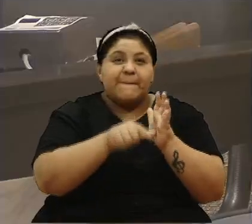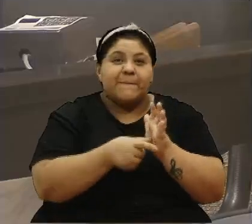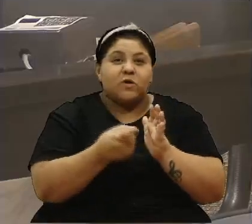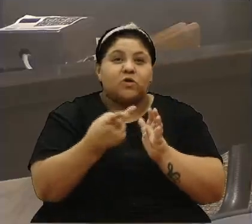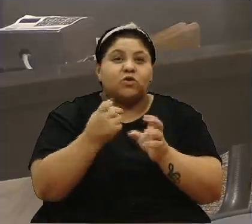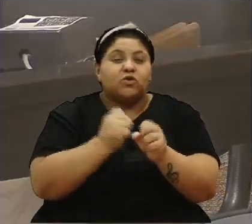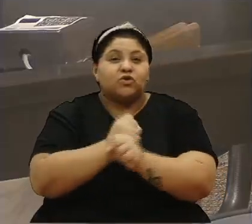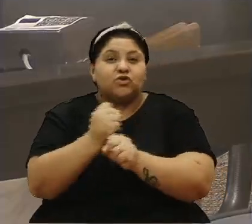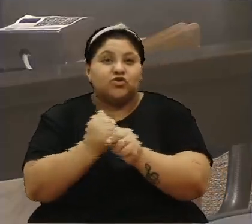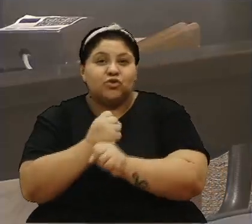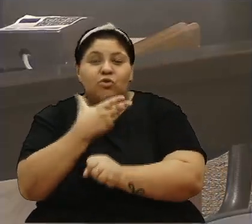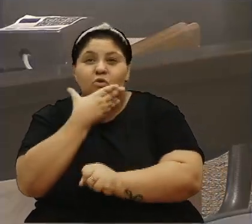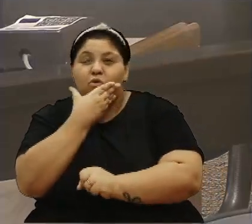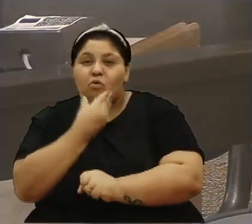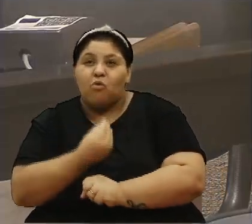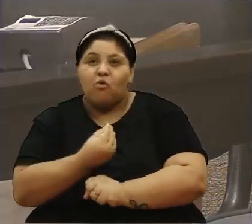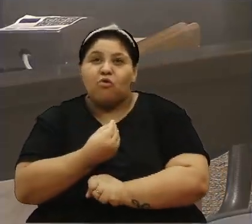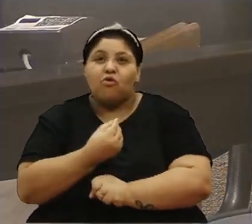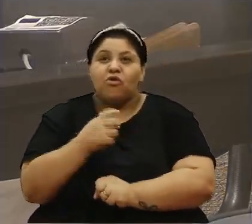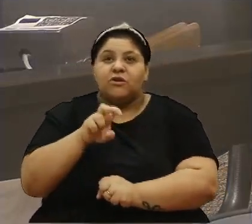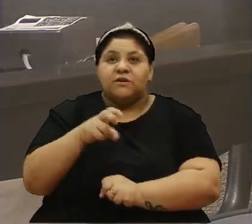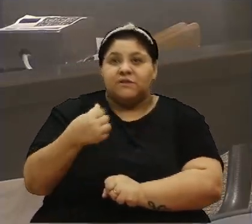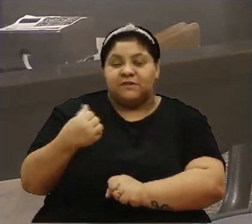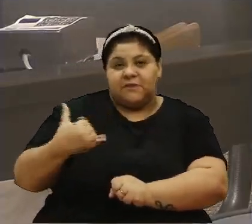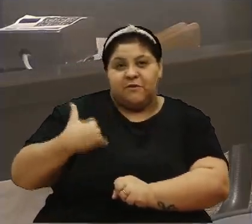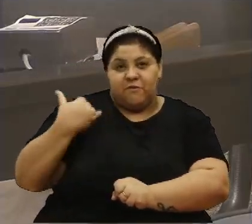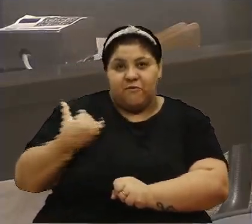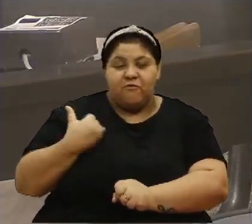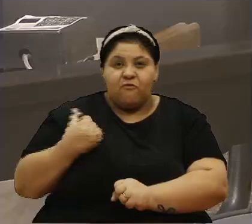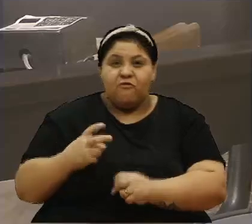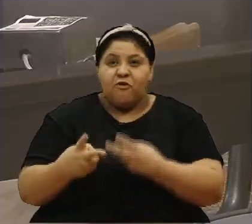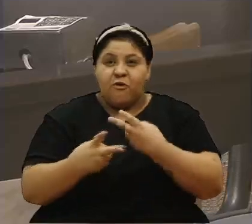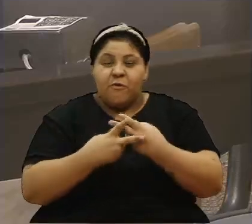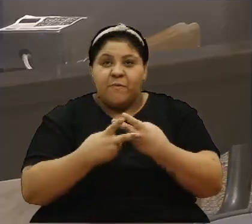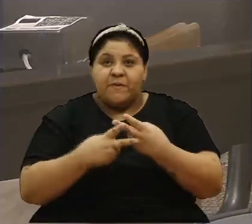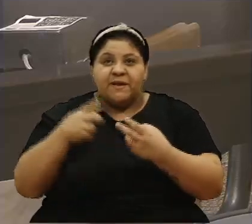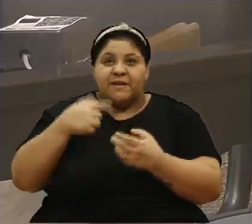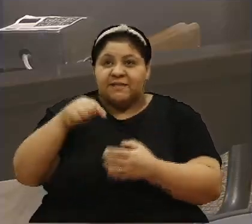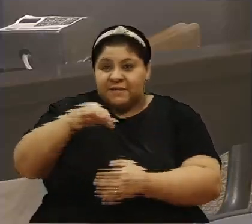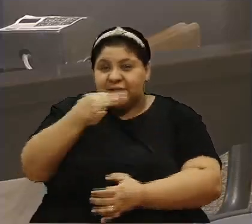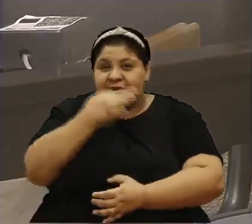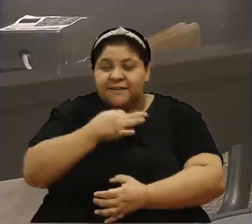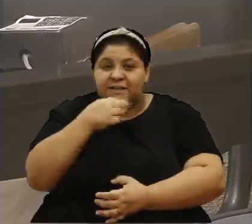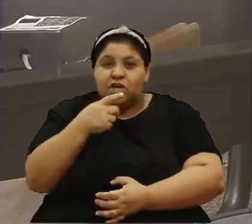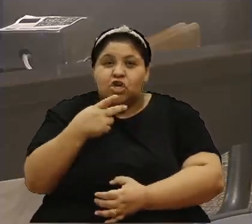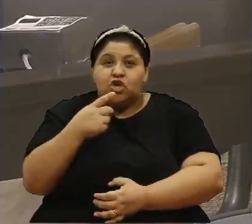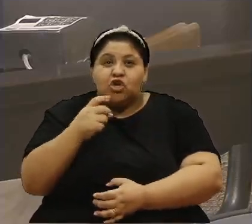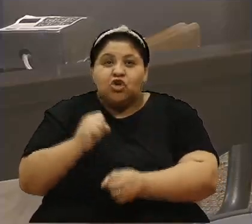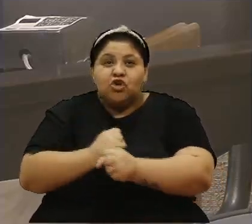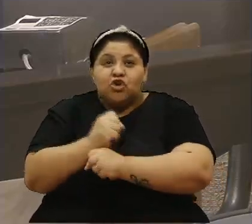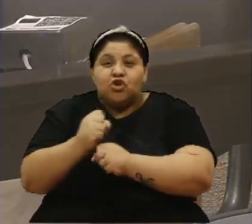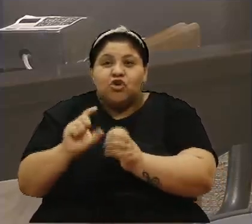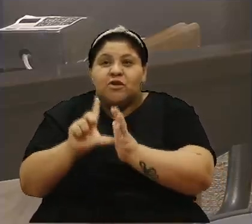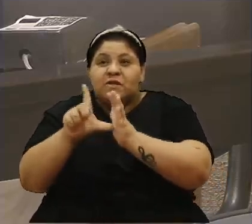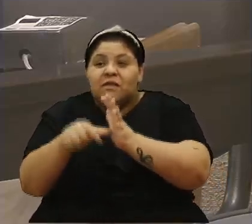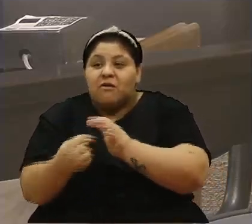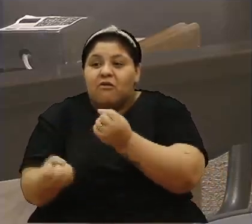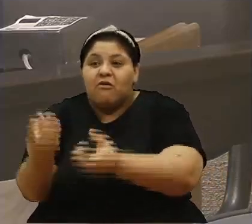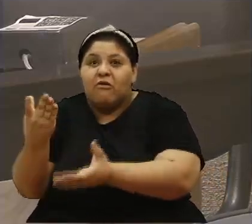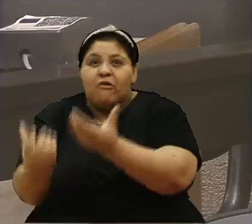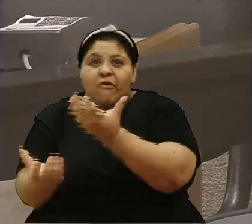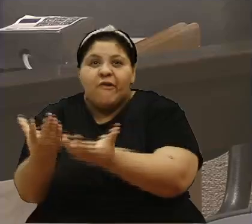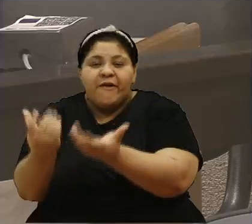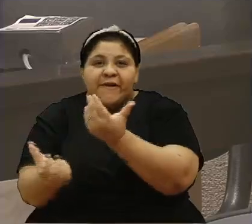Um homem de 56 anos foi preso ontem pela Polícia Civil em Caxias do Sul, 12 anos após atear fogo no corpo